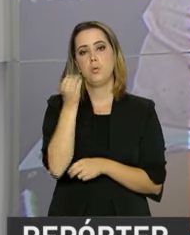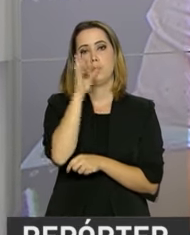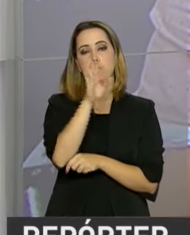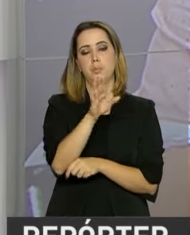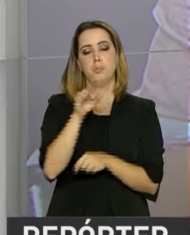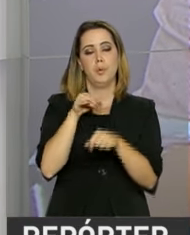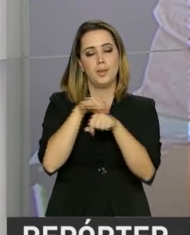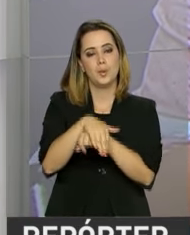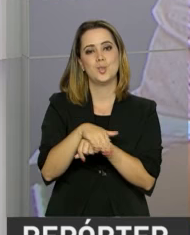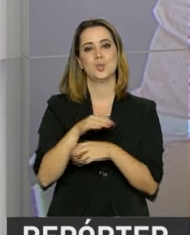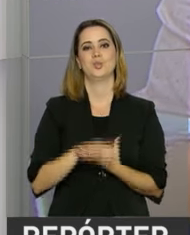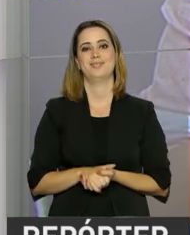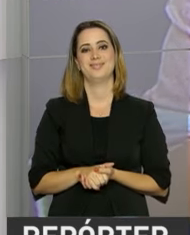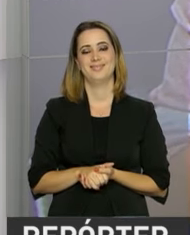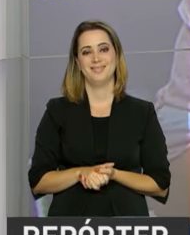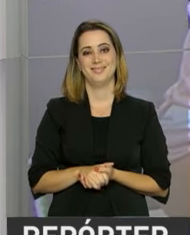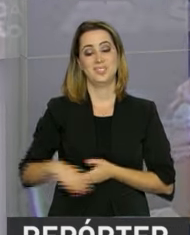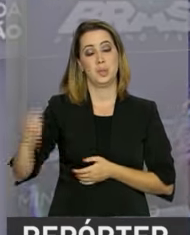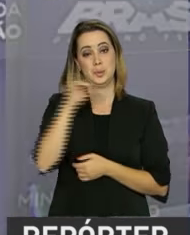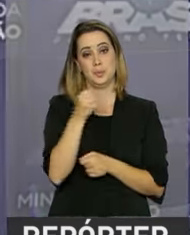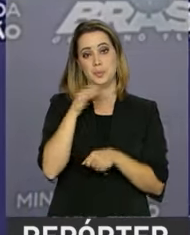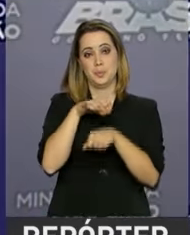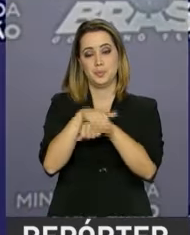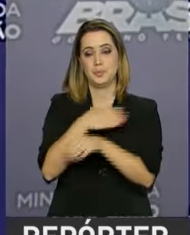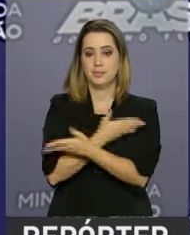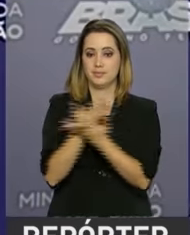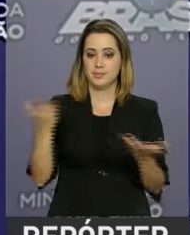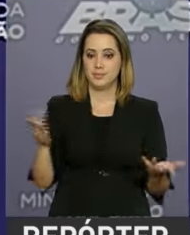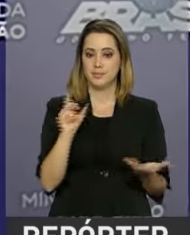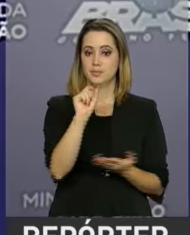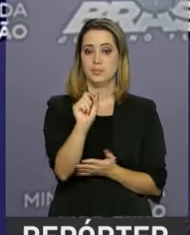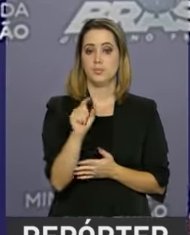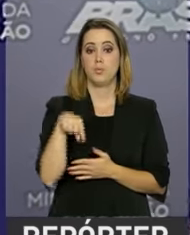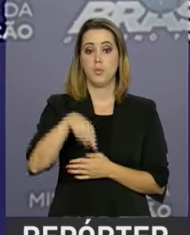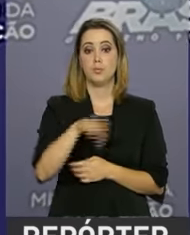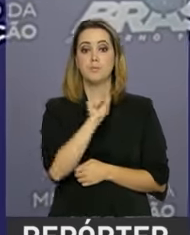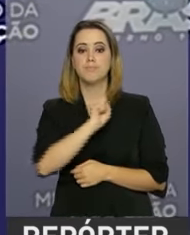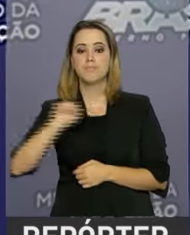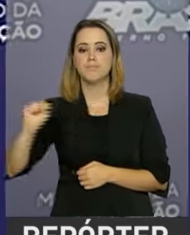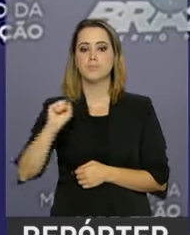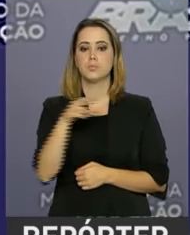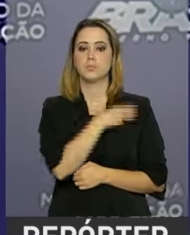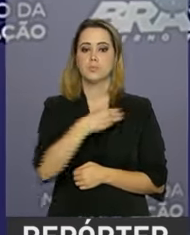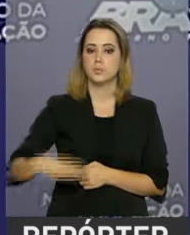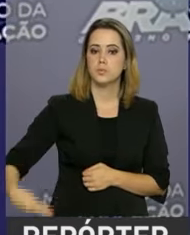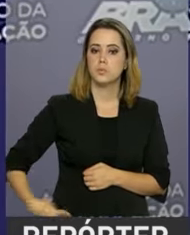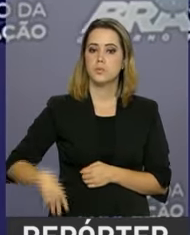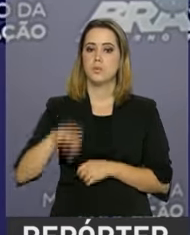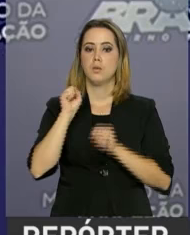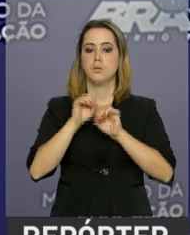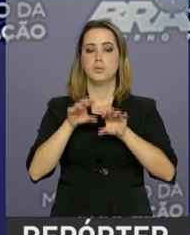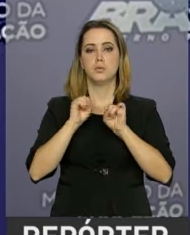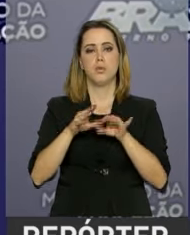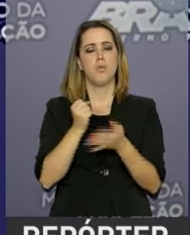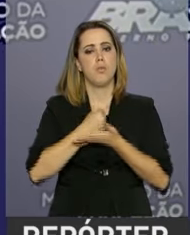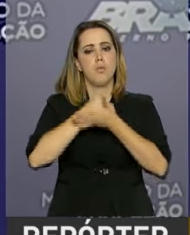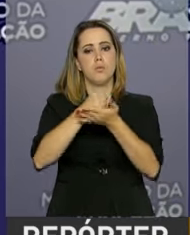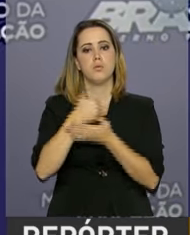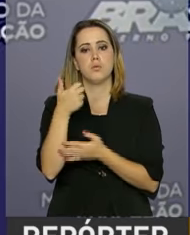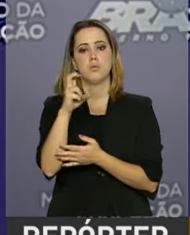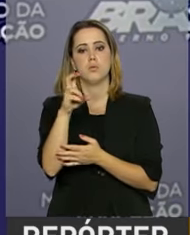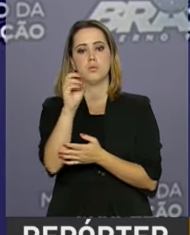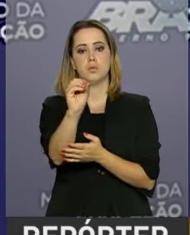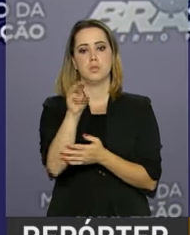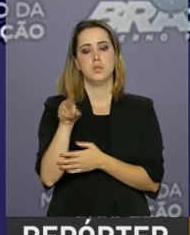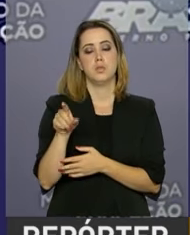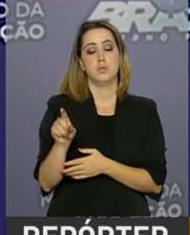para você. Olá, Roberto. Boa noite a todos. Esse semestre, o Ministério da Educação vai oferecer 150 mil